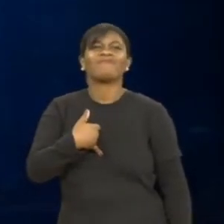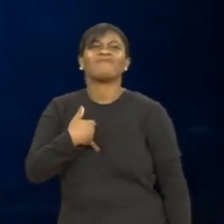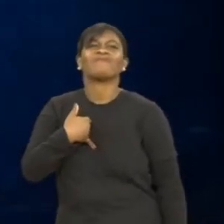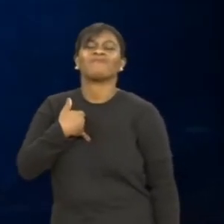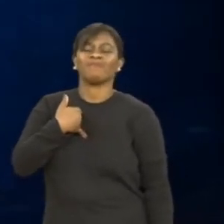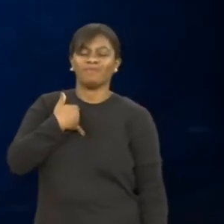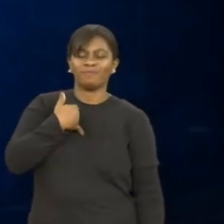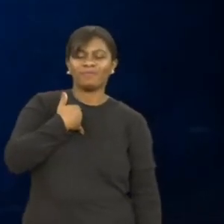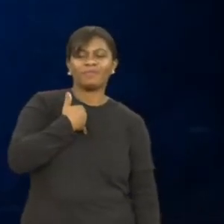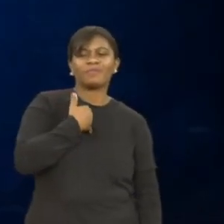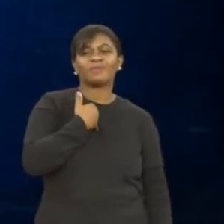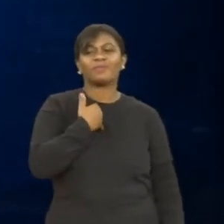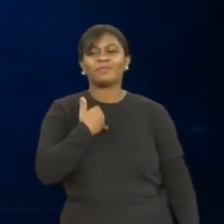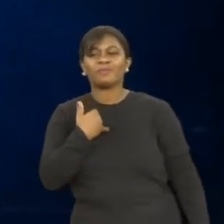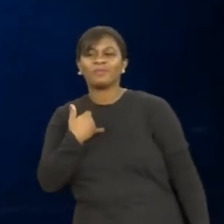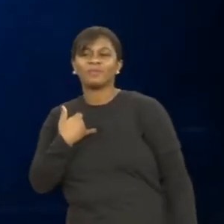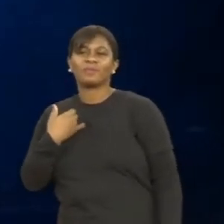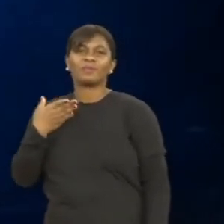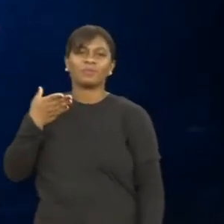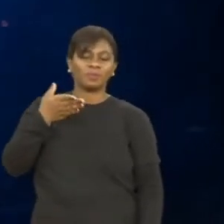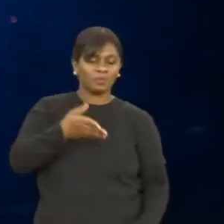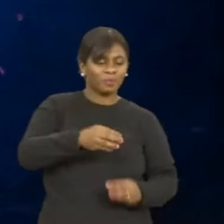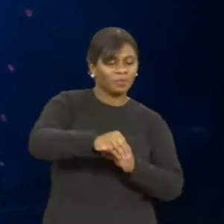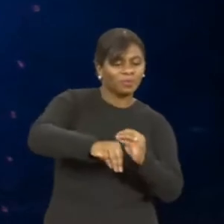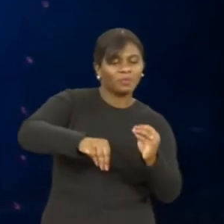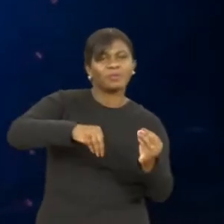descer comigo e se